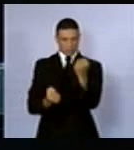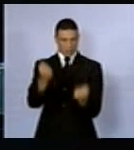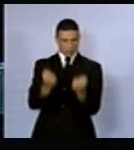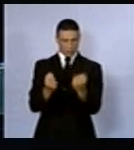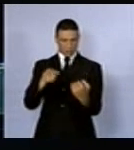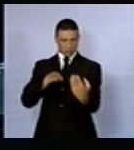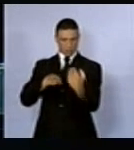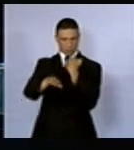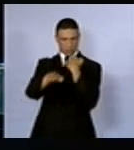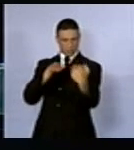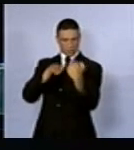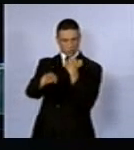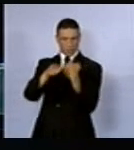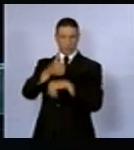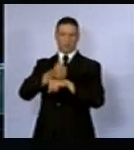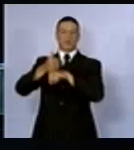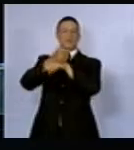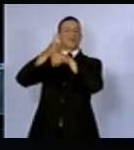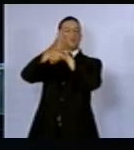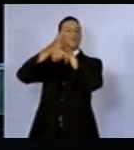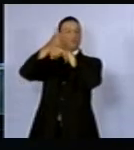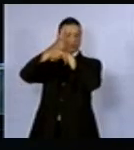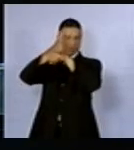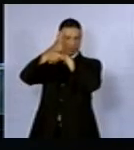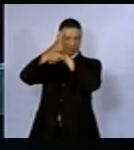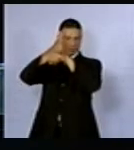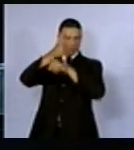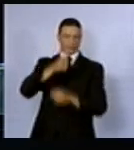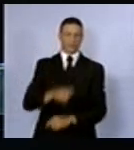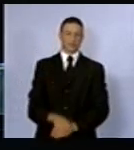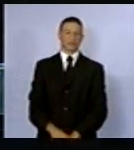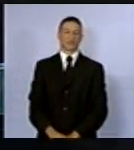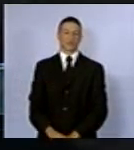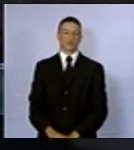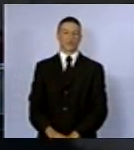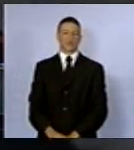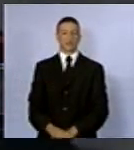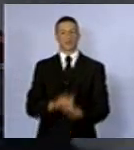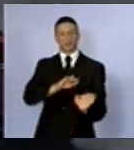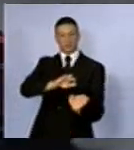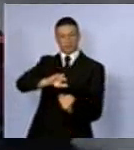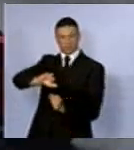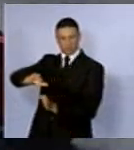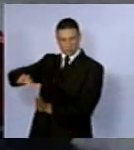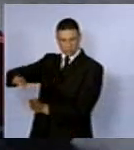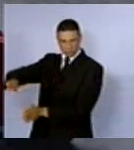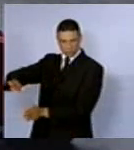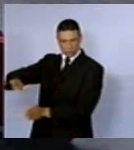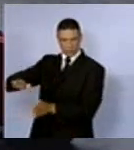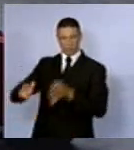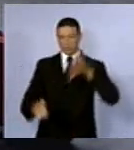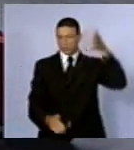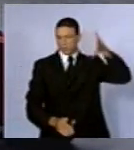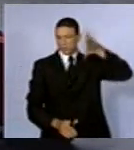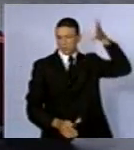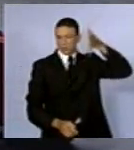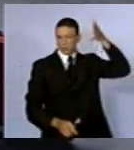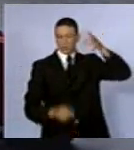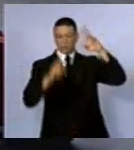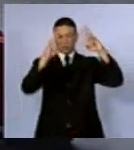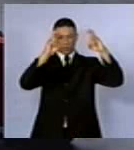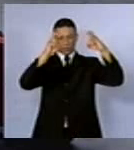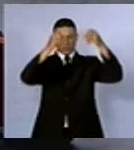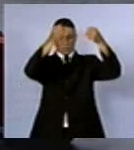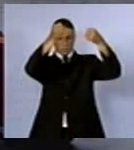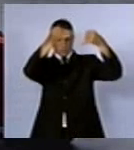através desses caminhos que eu coloco. Os aspectos relevantes aqui da nossa discussão, por que